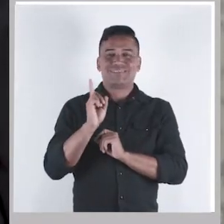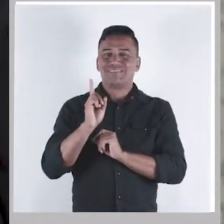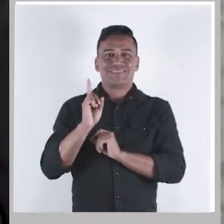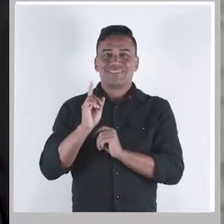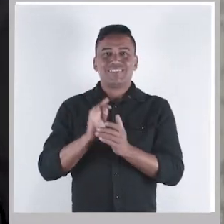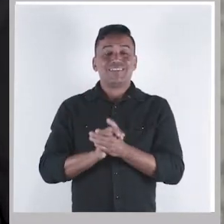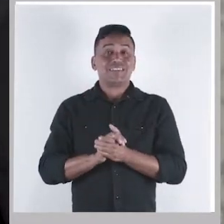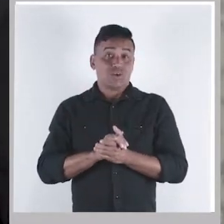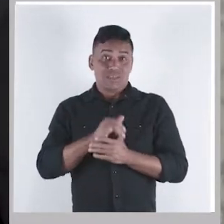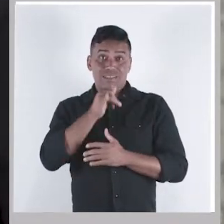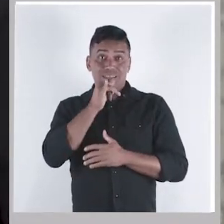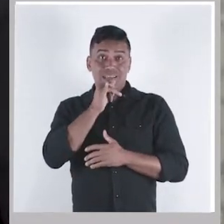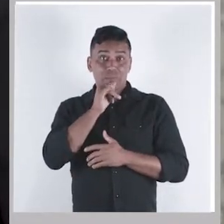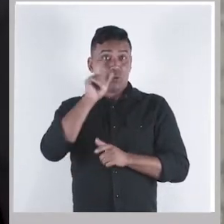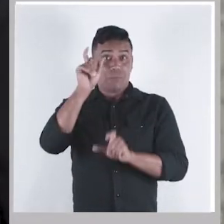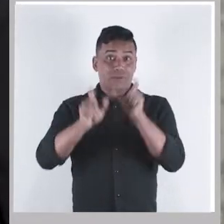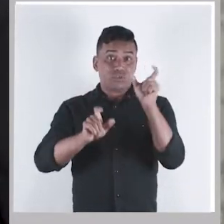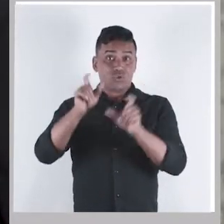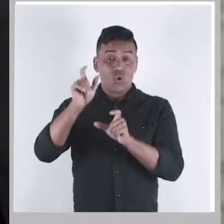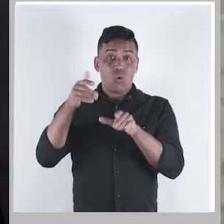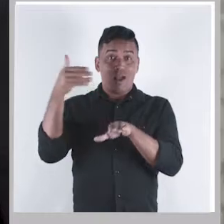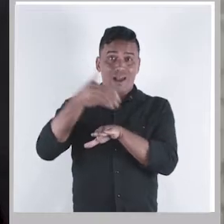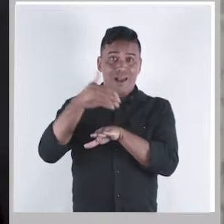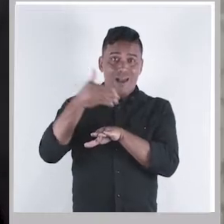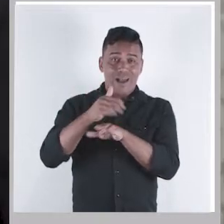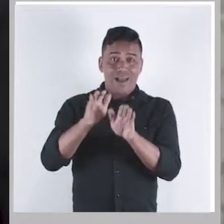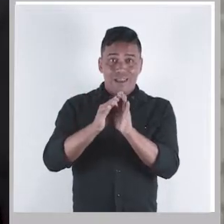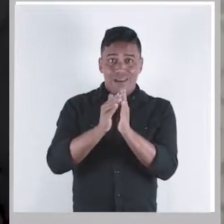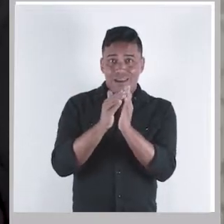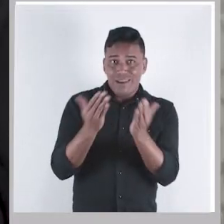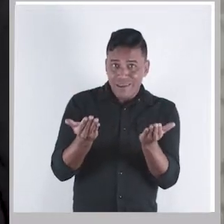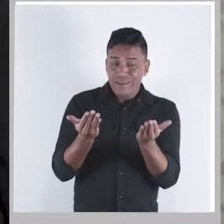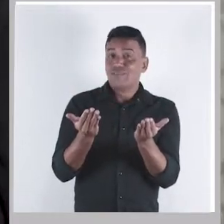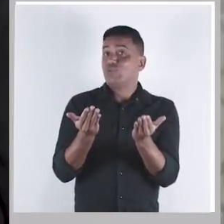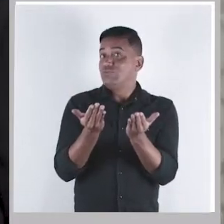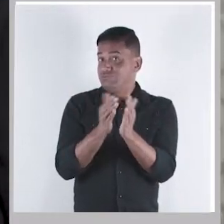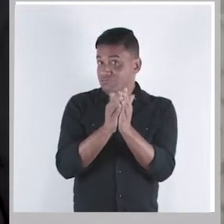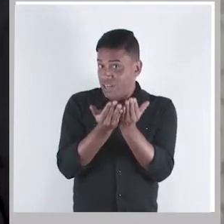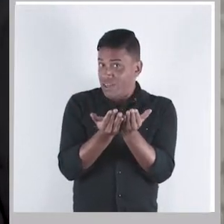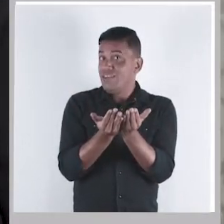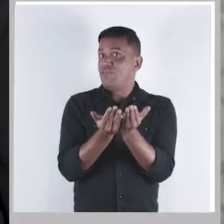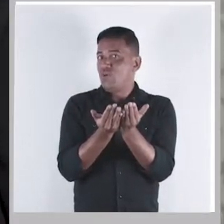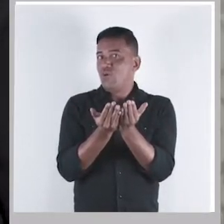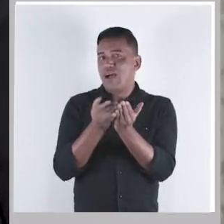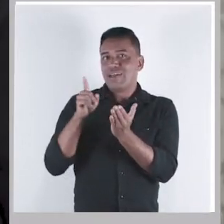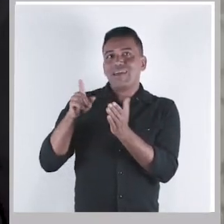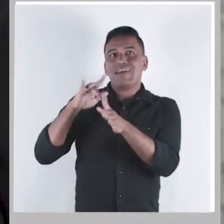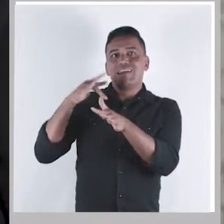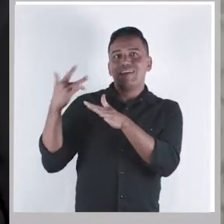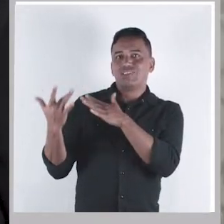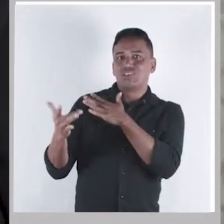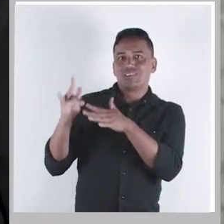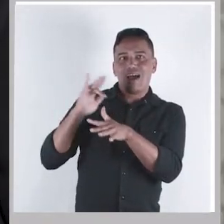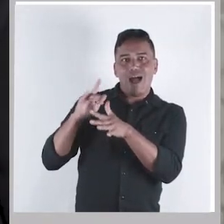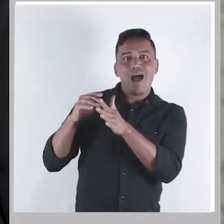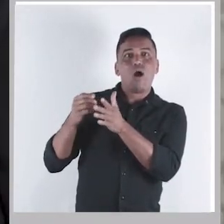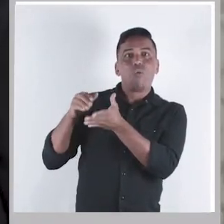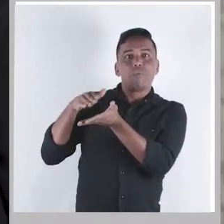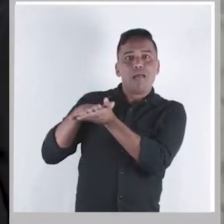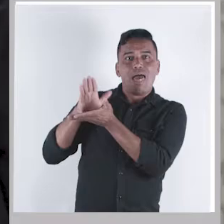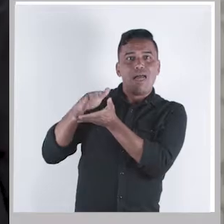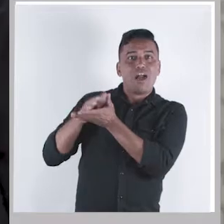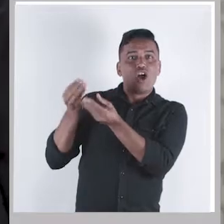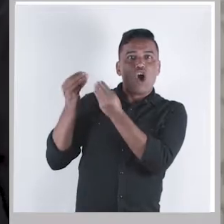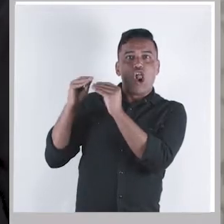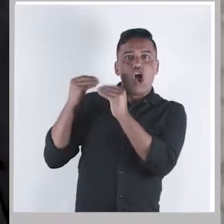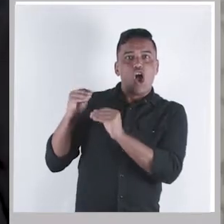falo, inclusive, eu brinco, falo, gente, as editoras deviam me contratar, porque eu já vendi muito livro, porque eu escrevi sobre